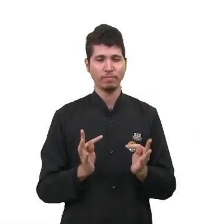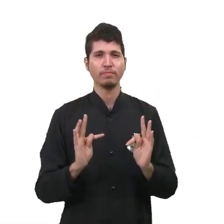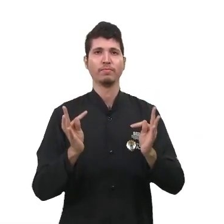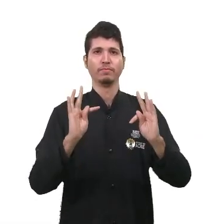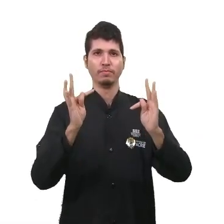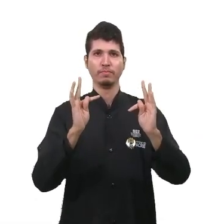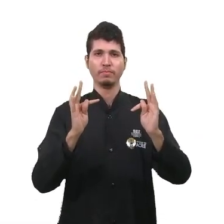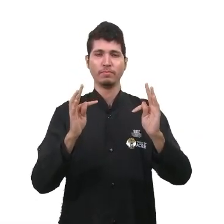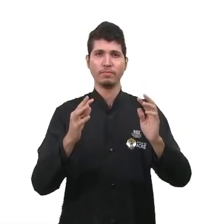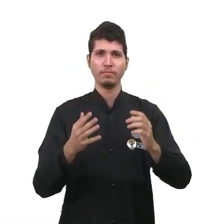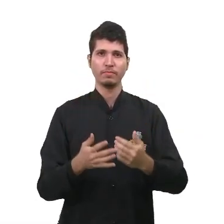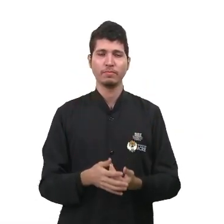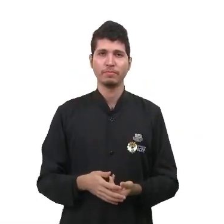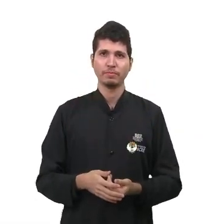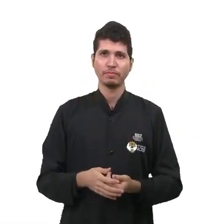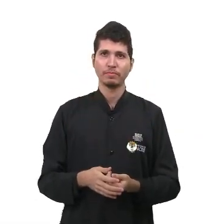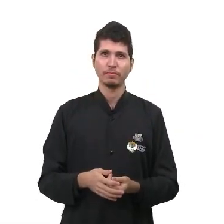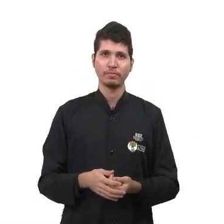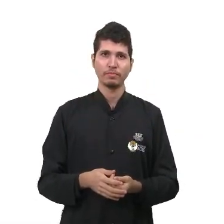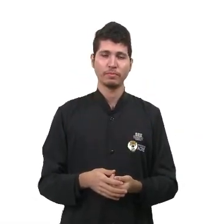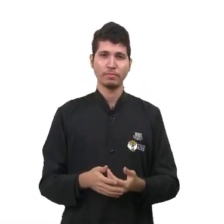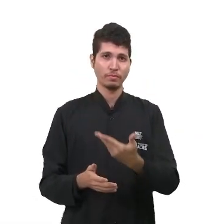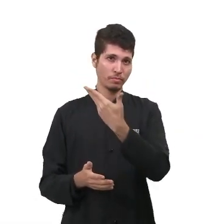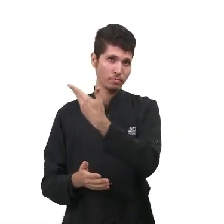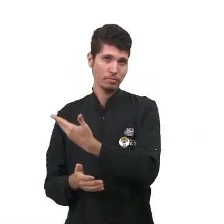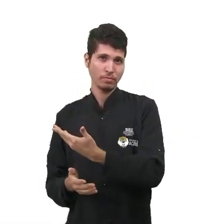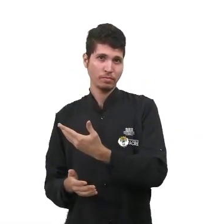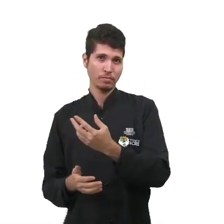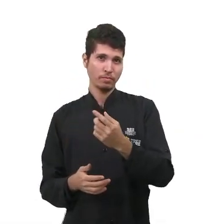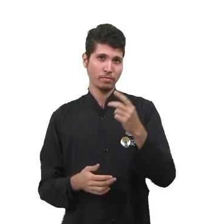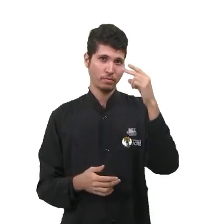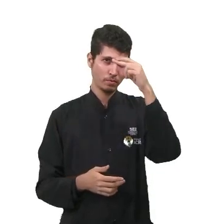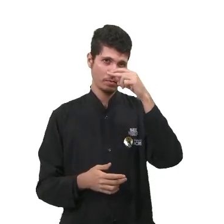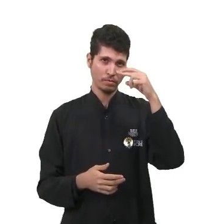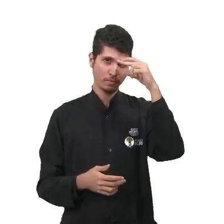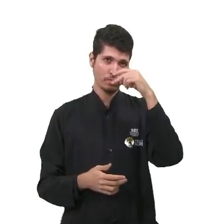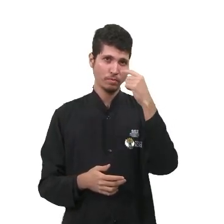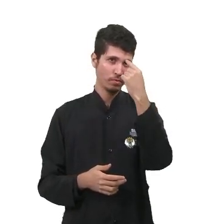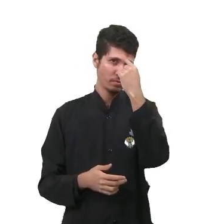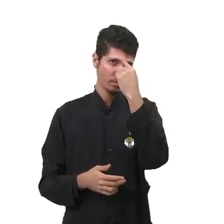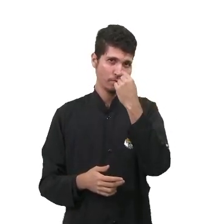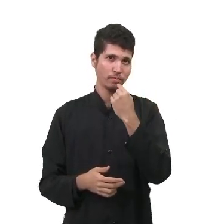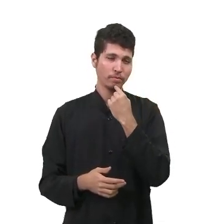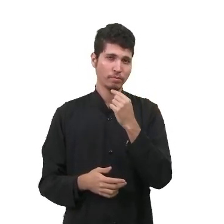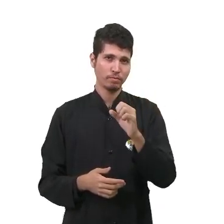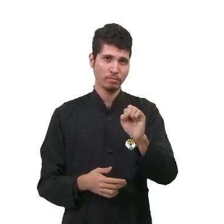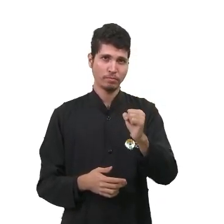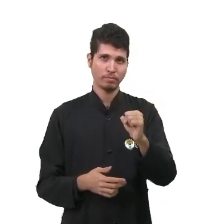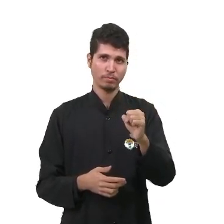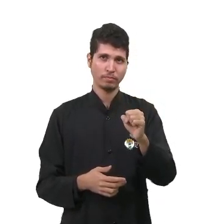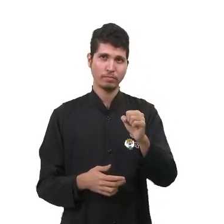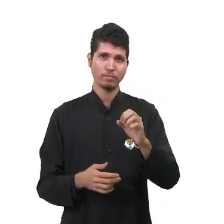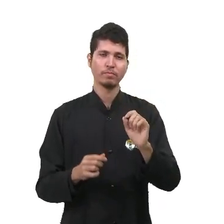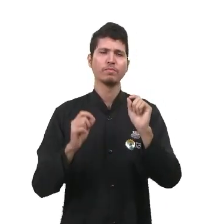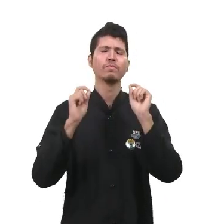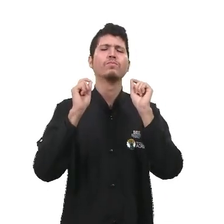quero que vocês observem aqui a imagem 8. O que é esse avanço tecnológico no